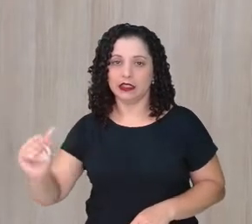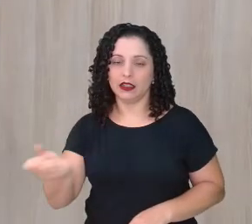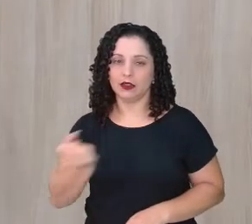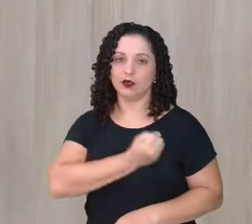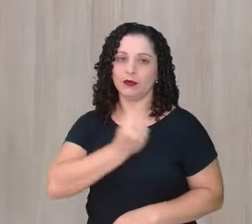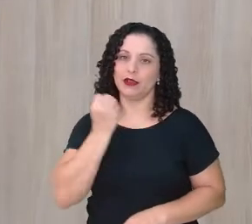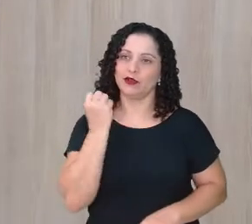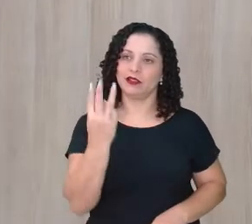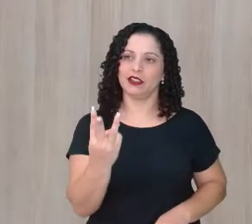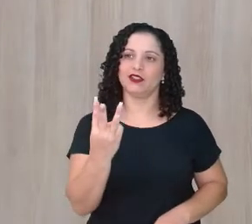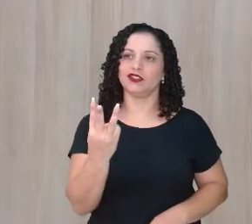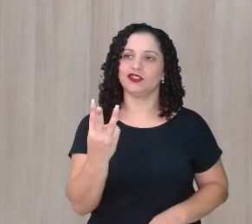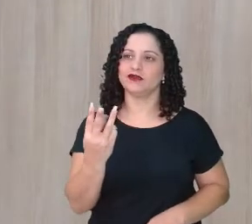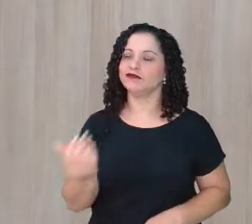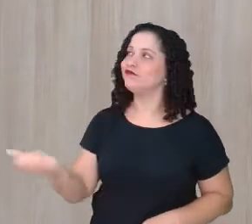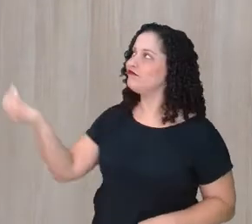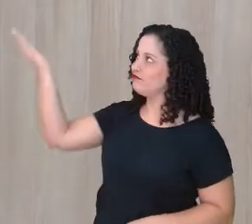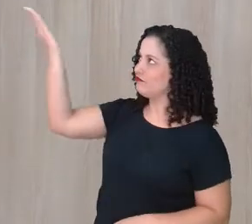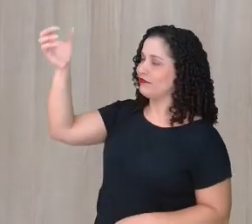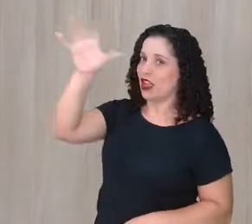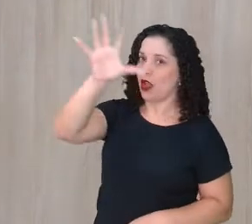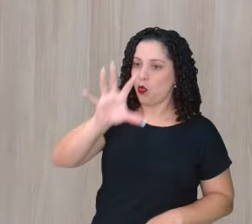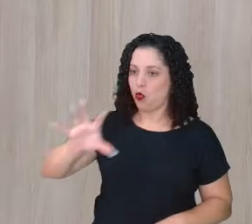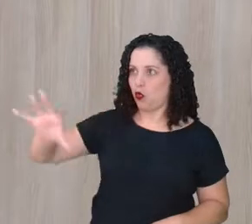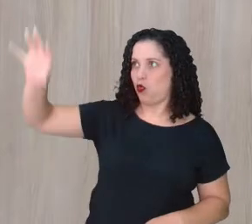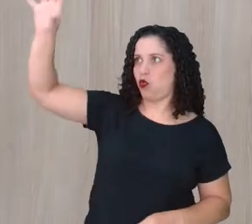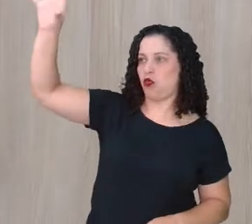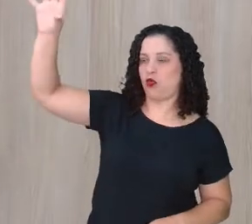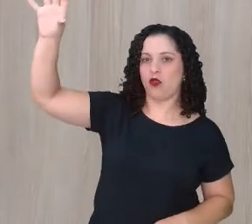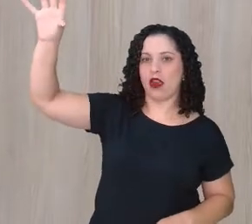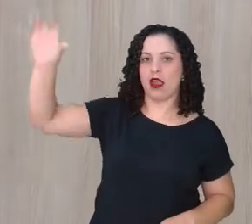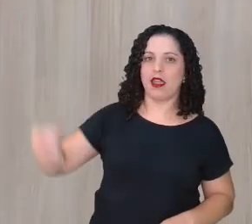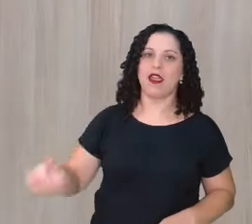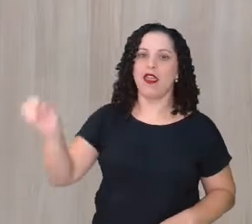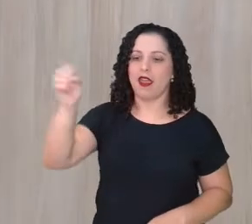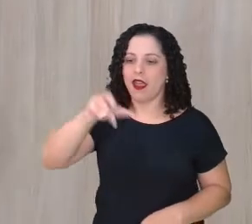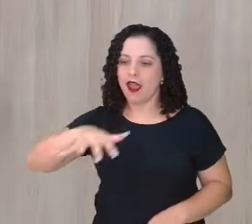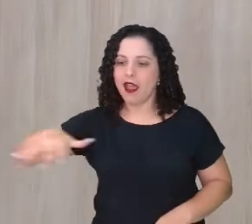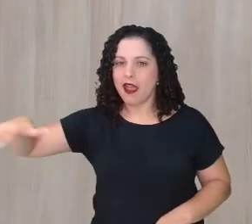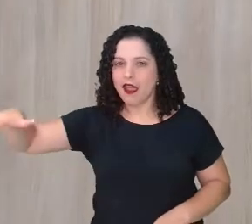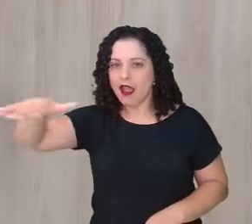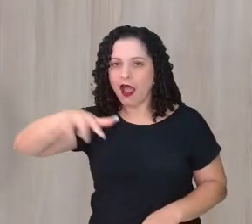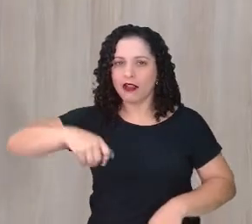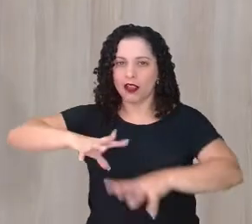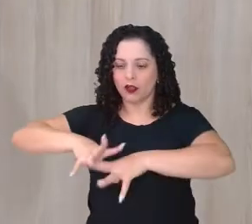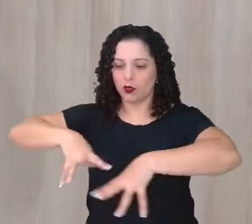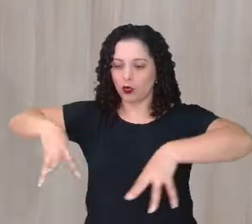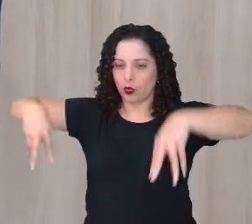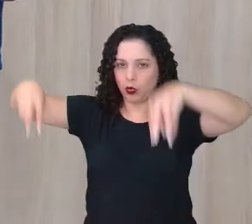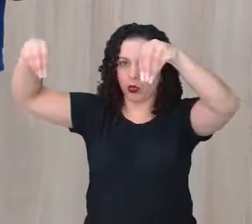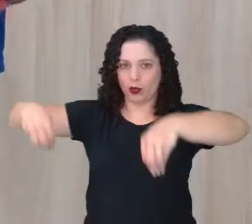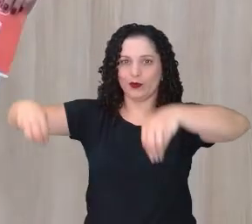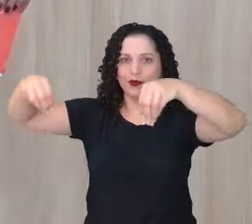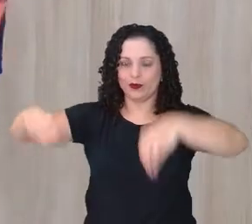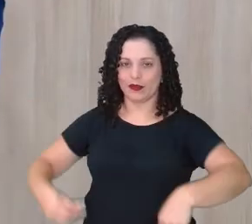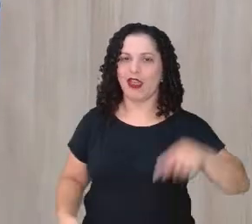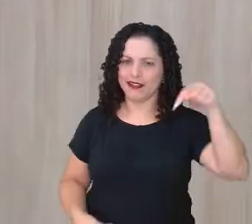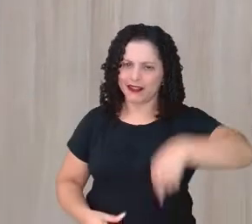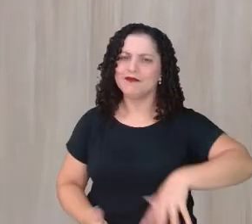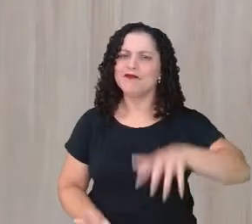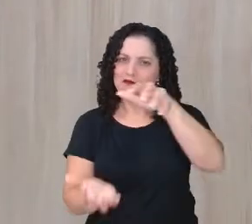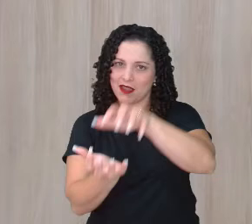nosso, né? É o nosso sertão. É aqui que vai estar presente não só Pernambuco,